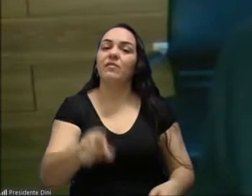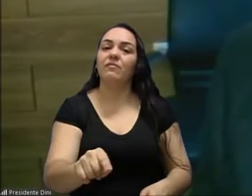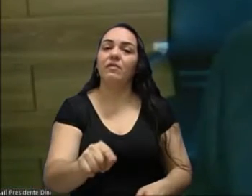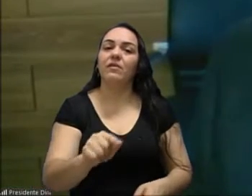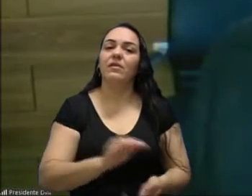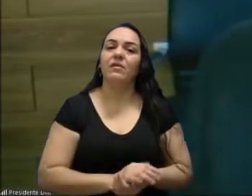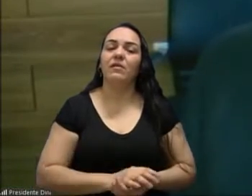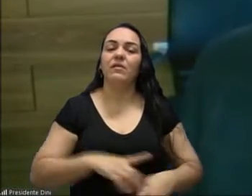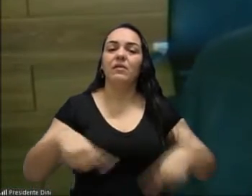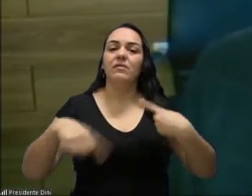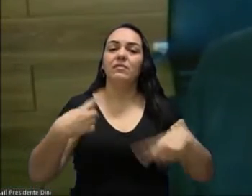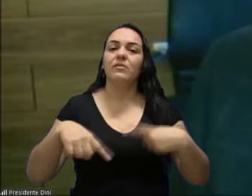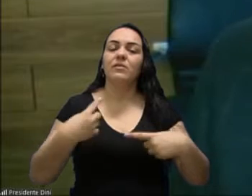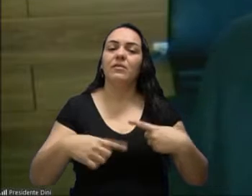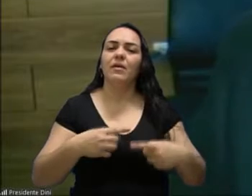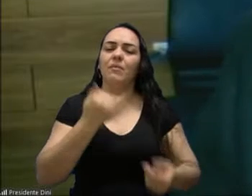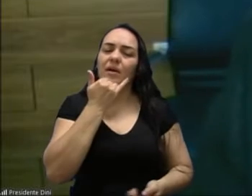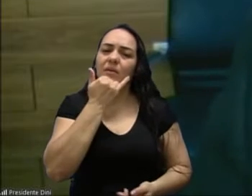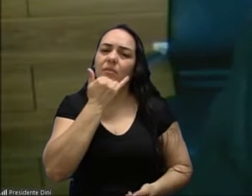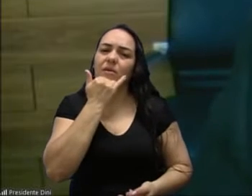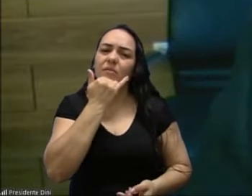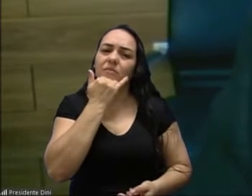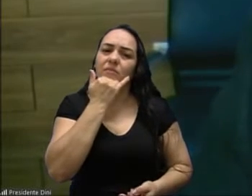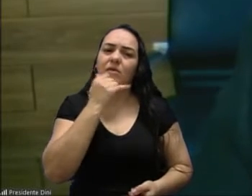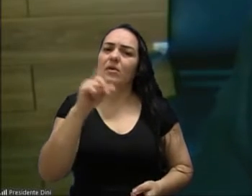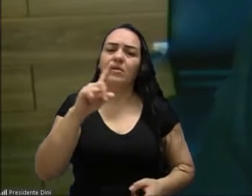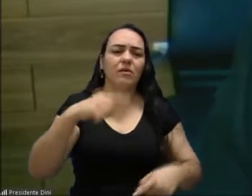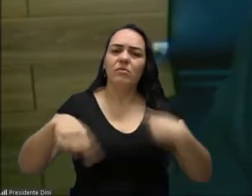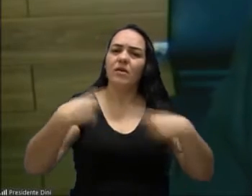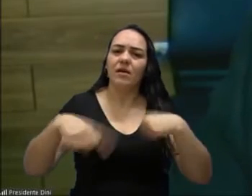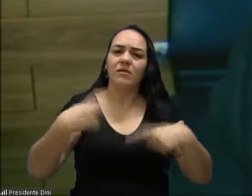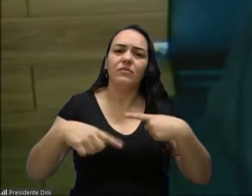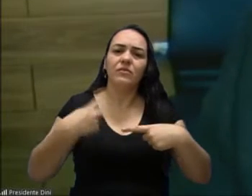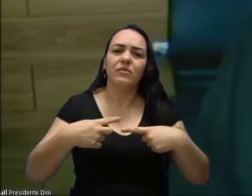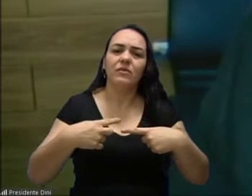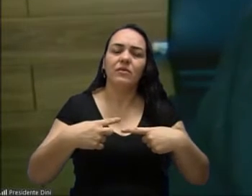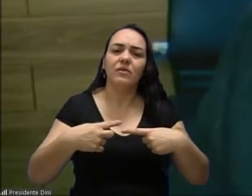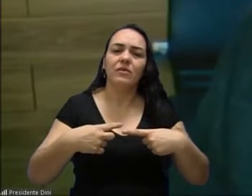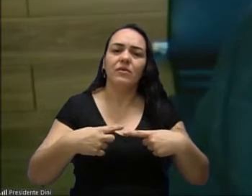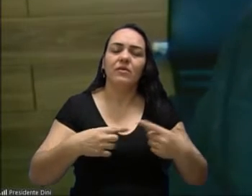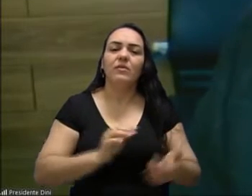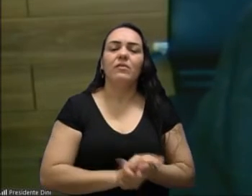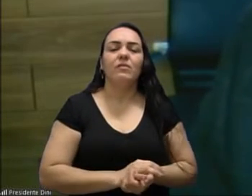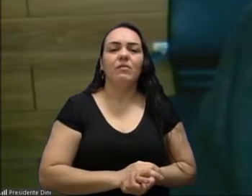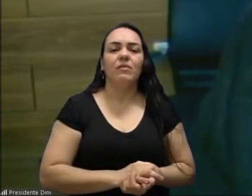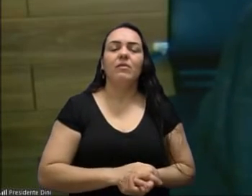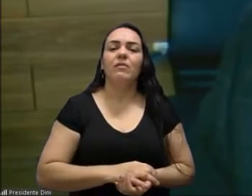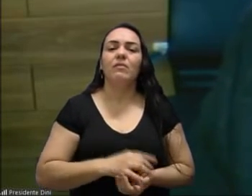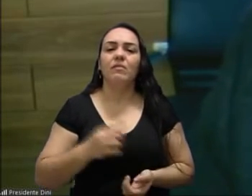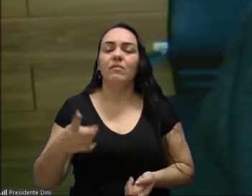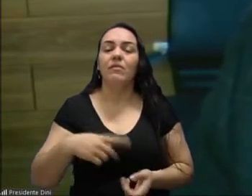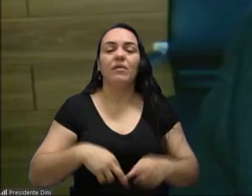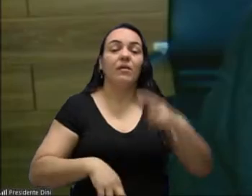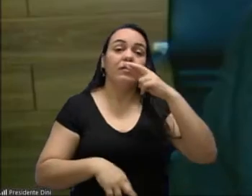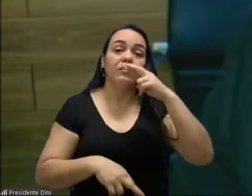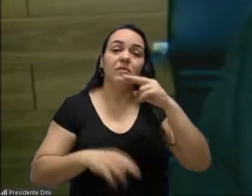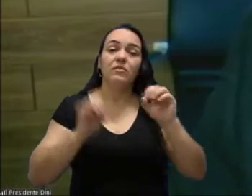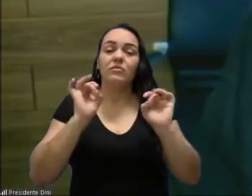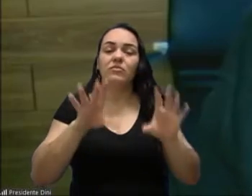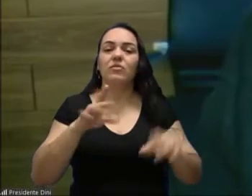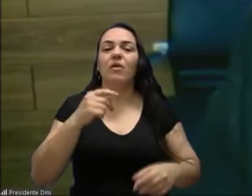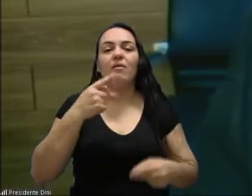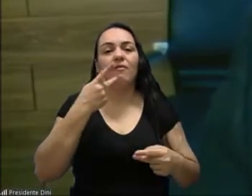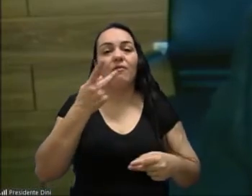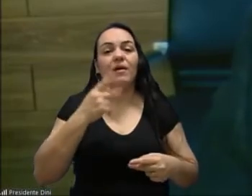em discussão, vereadora, a senhora me perdoe, o tema não está em discussão. Vereador Manga, o senhor faça, por favor, orçamento e